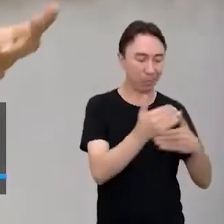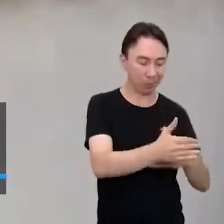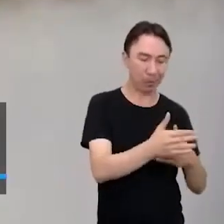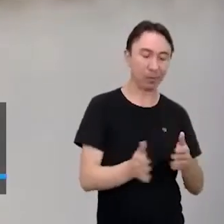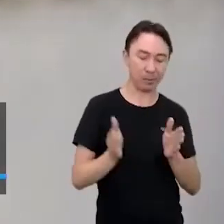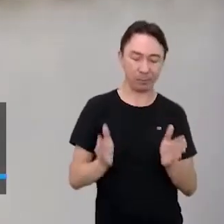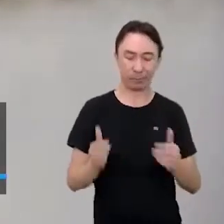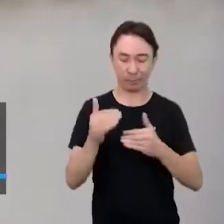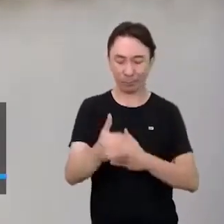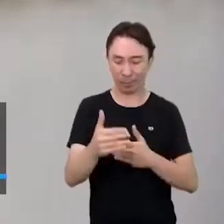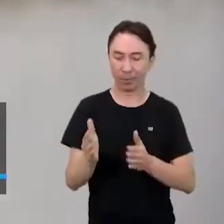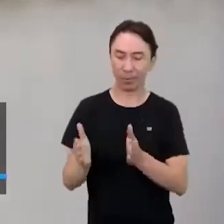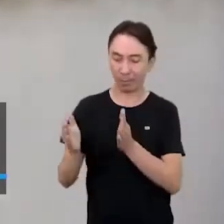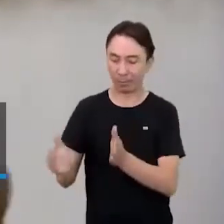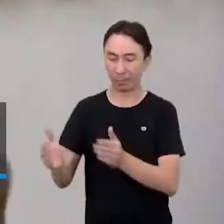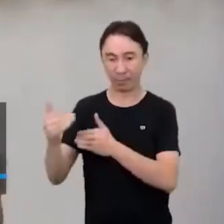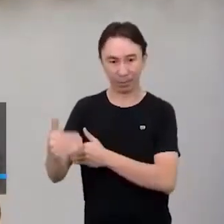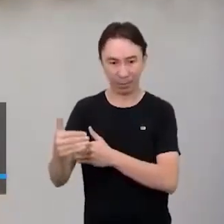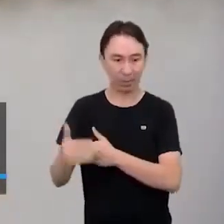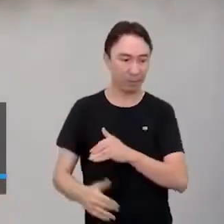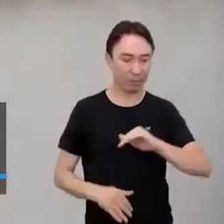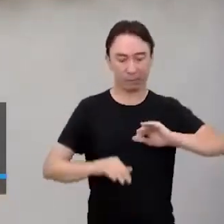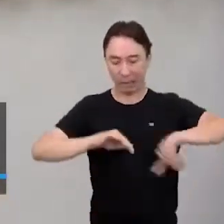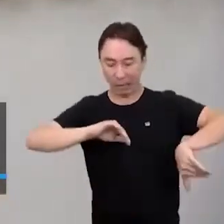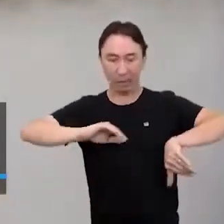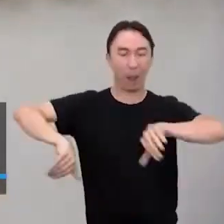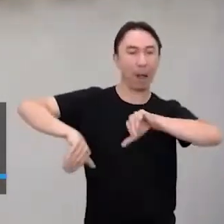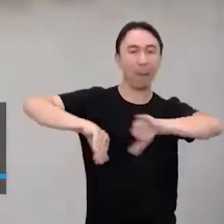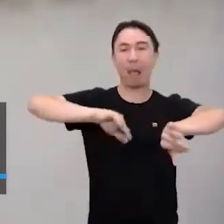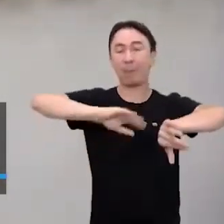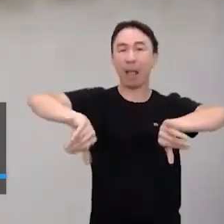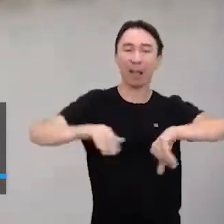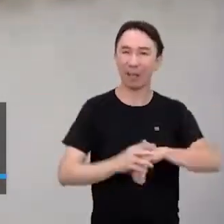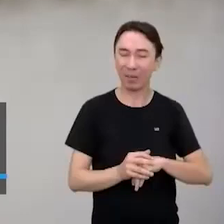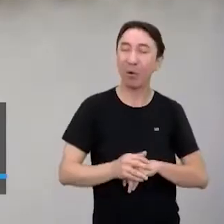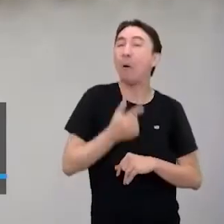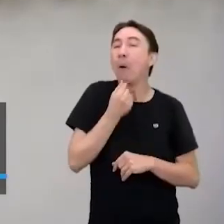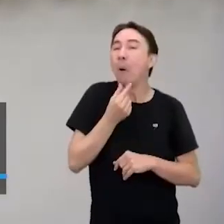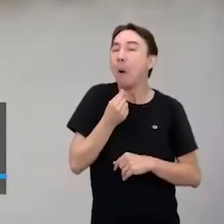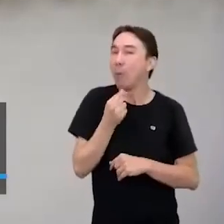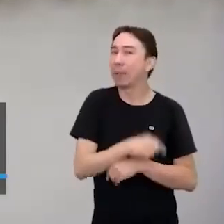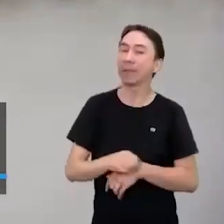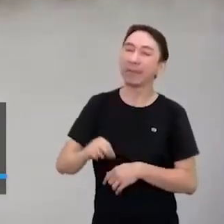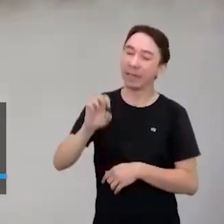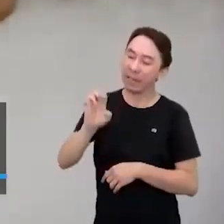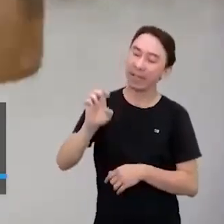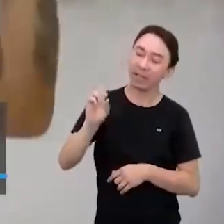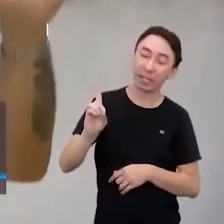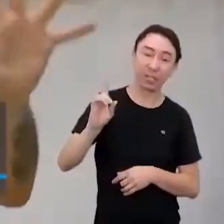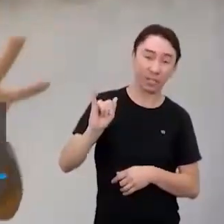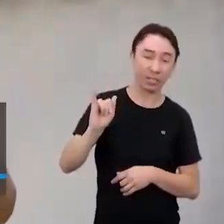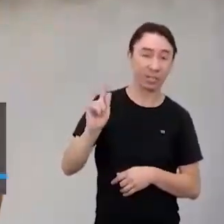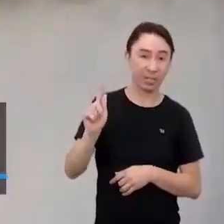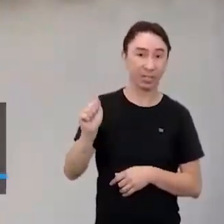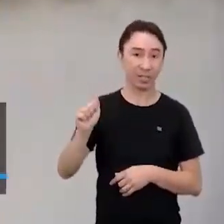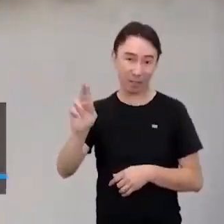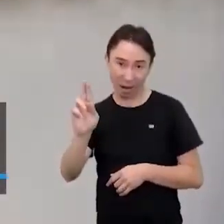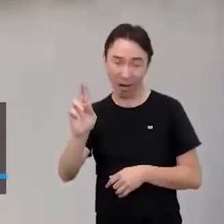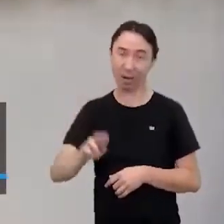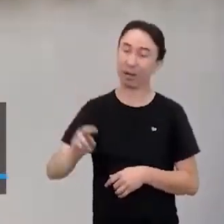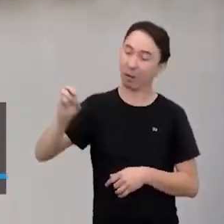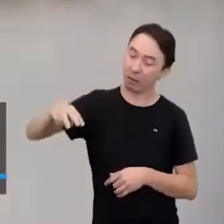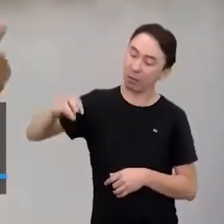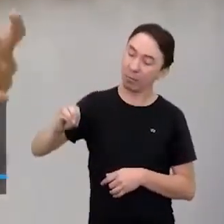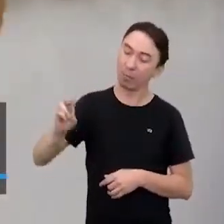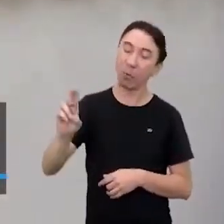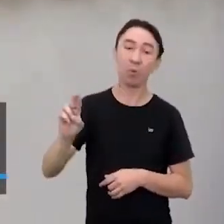Morin, filósofo, ele fala muito sobre essa questão de que as coisas elas não estão fragmentadas no contexto geral da